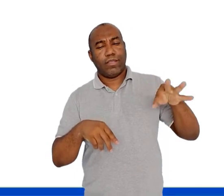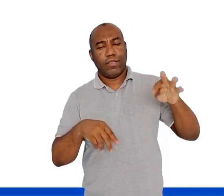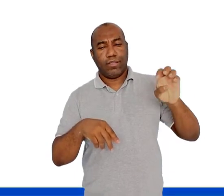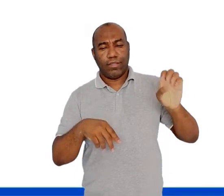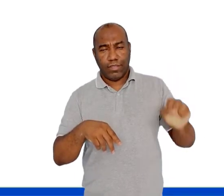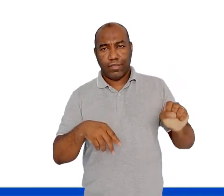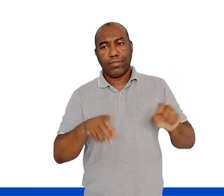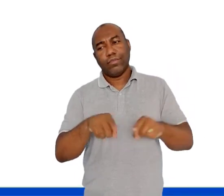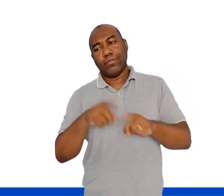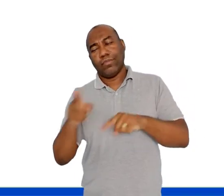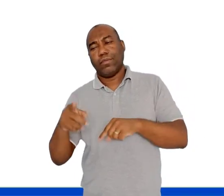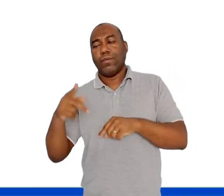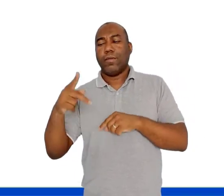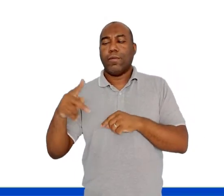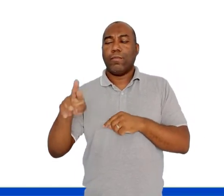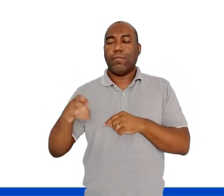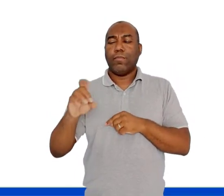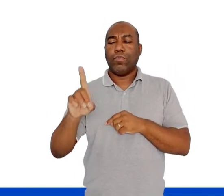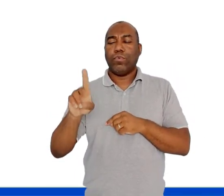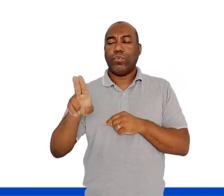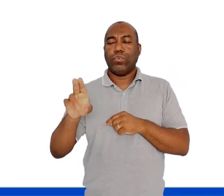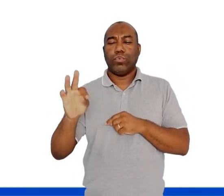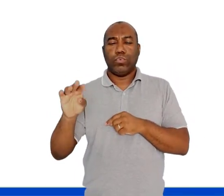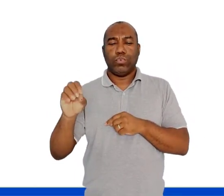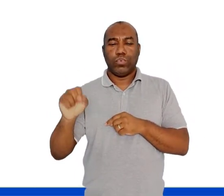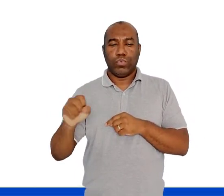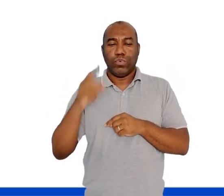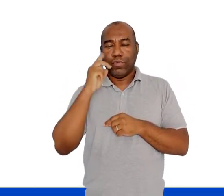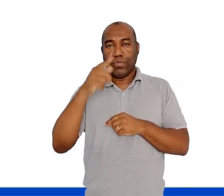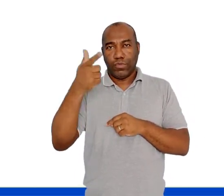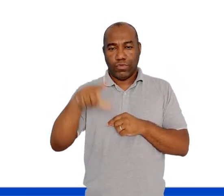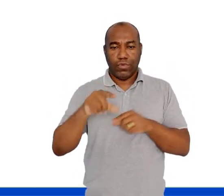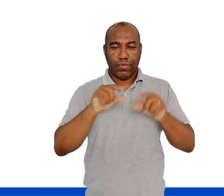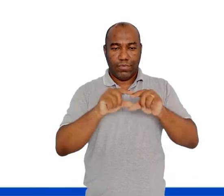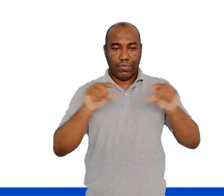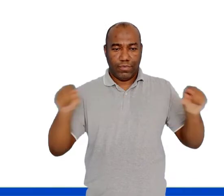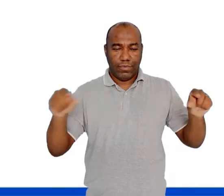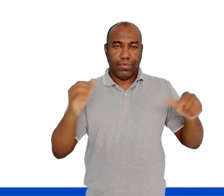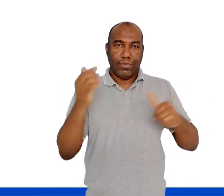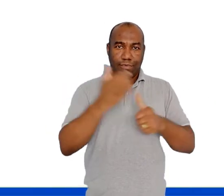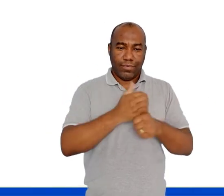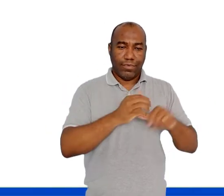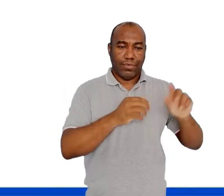Foi o que eu acabei de fazer, ó. Duas vezes a entalpia padrão de formação do ZNO,